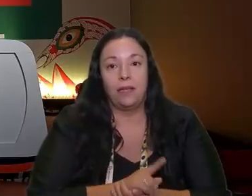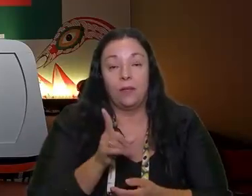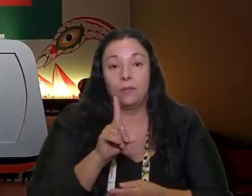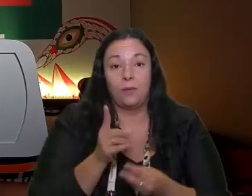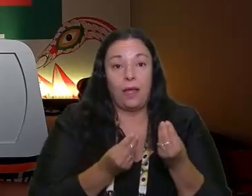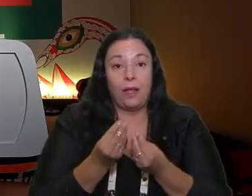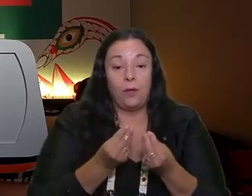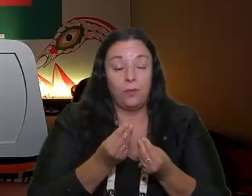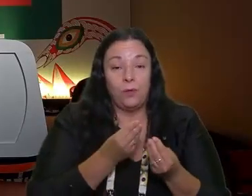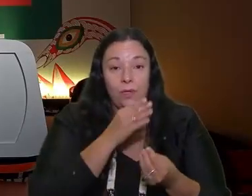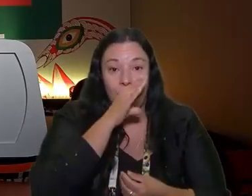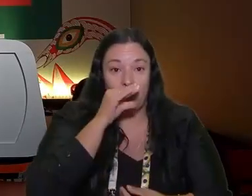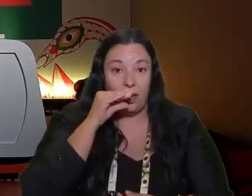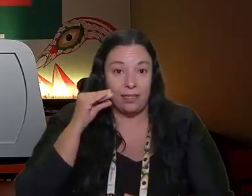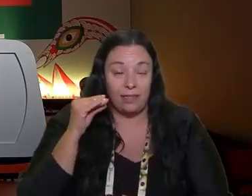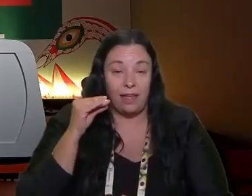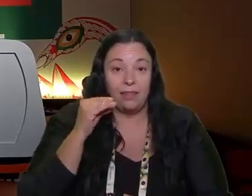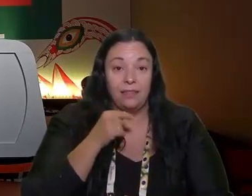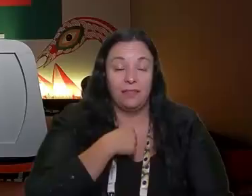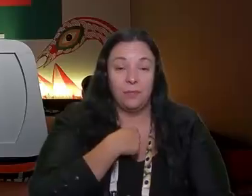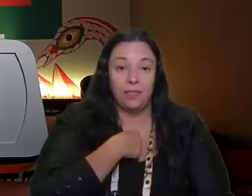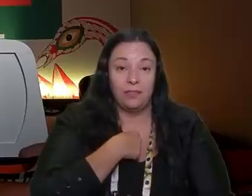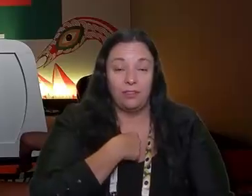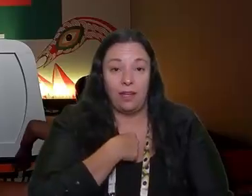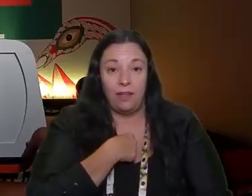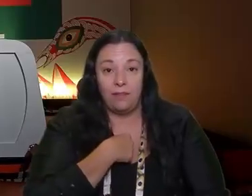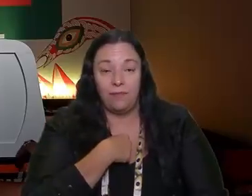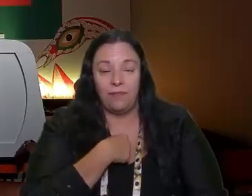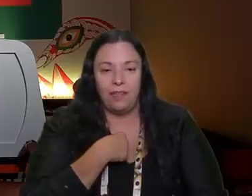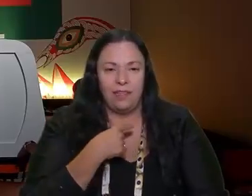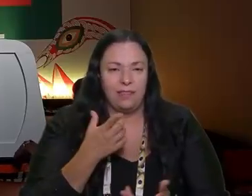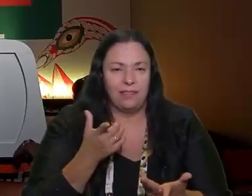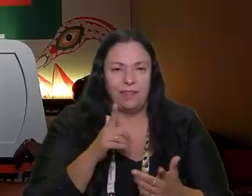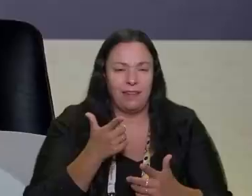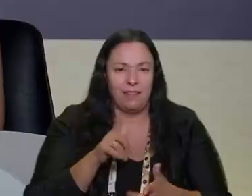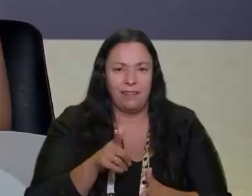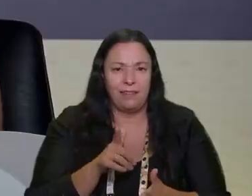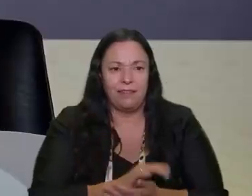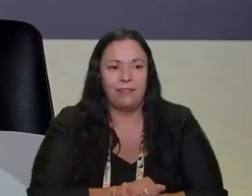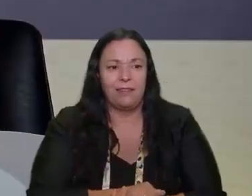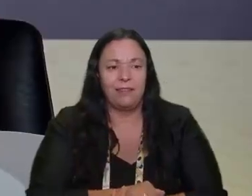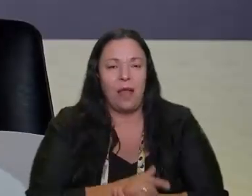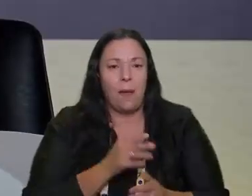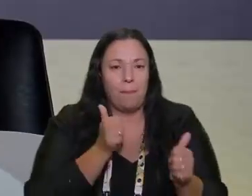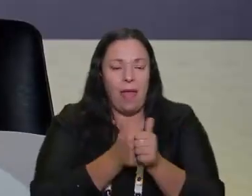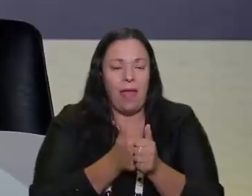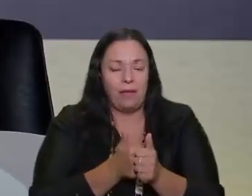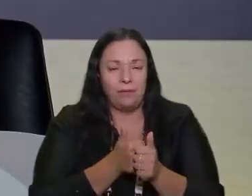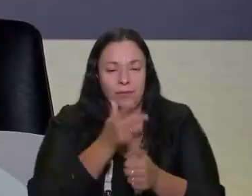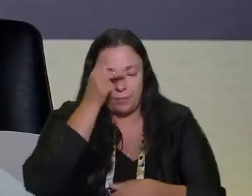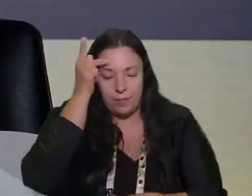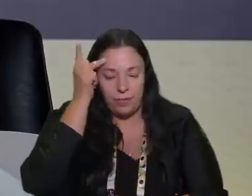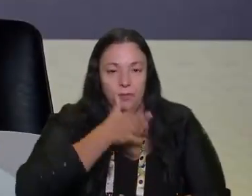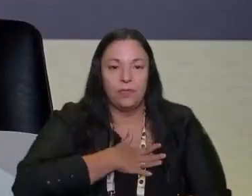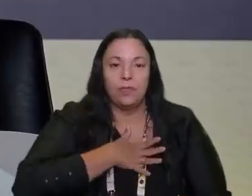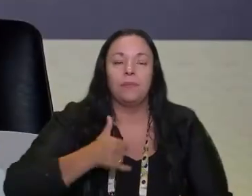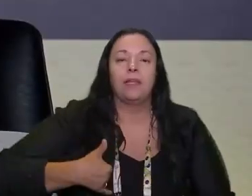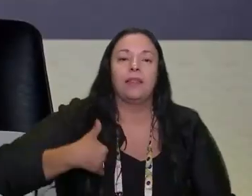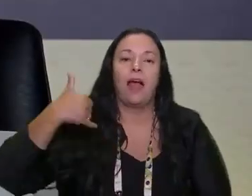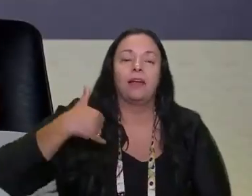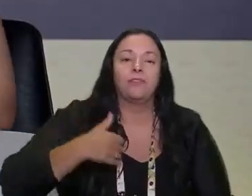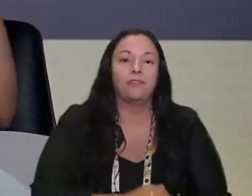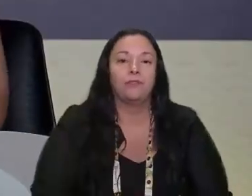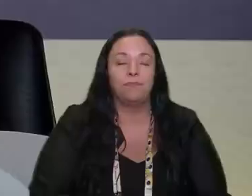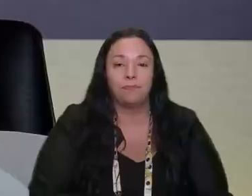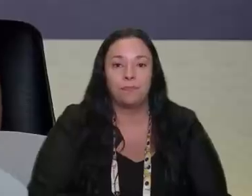os outros adolescentes, eu acho. Eu me achava meio esquisitona, assim, perto das pessoas da minha idade.